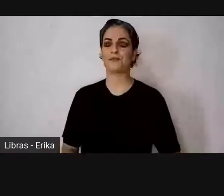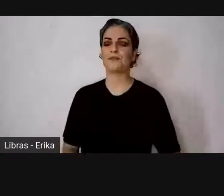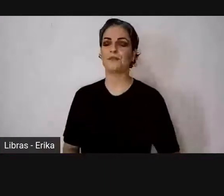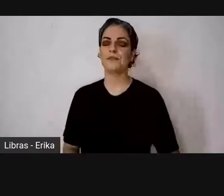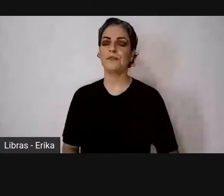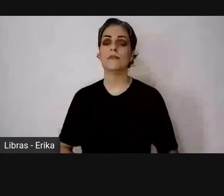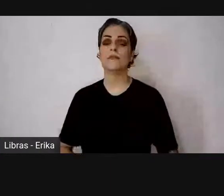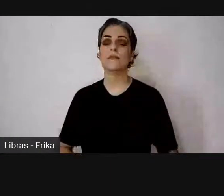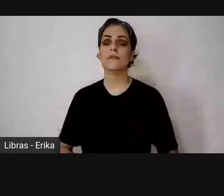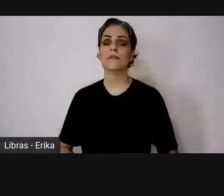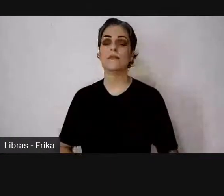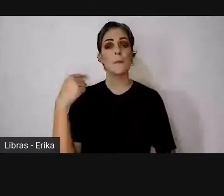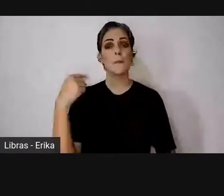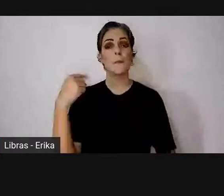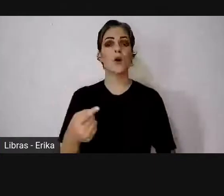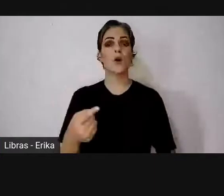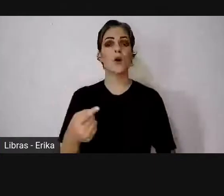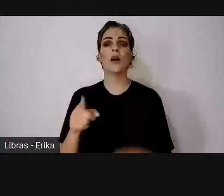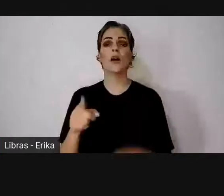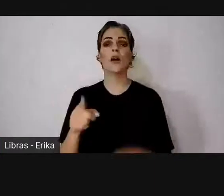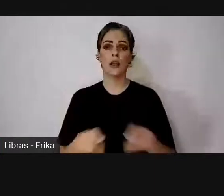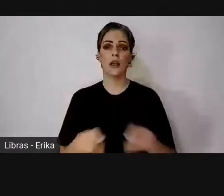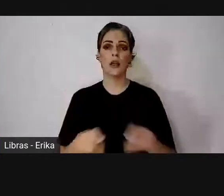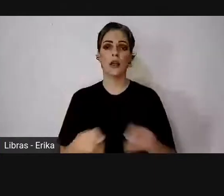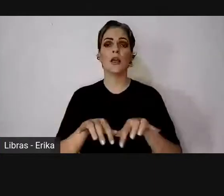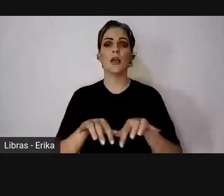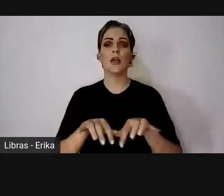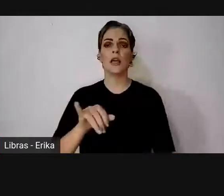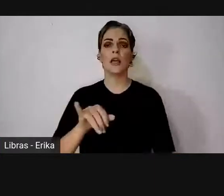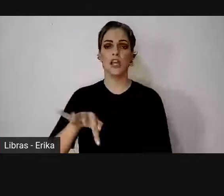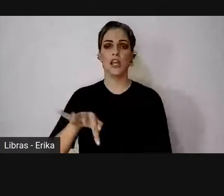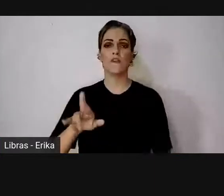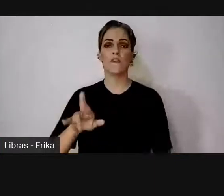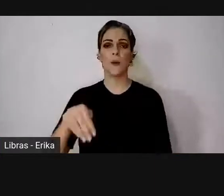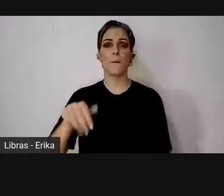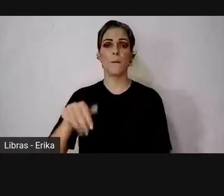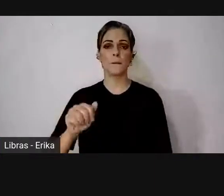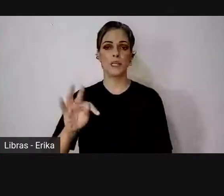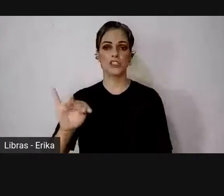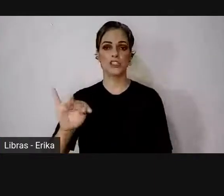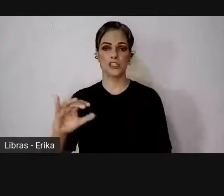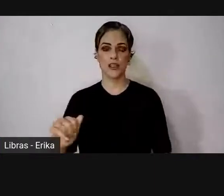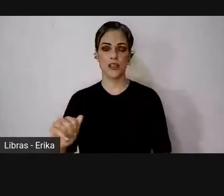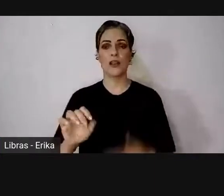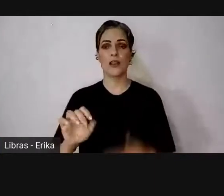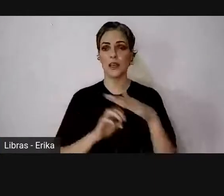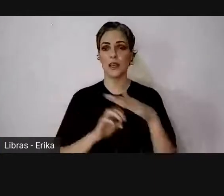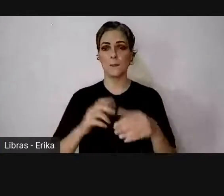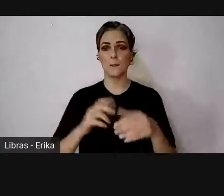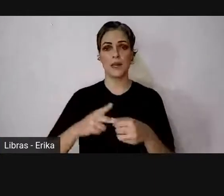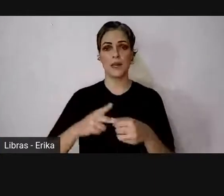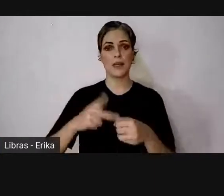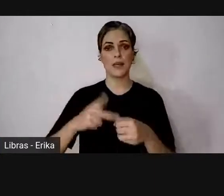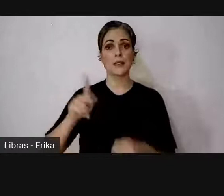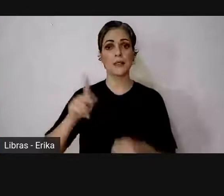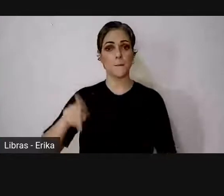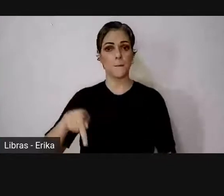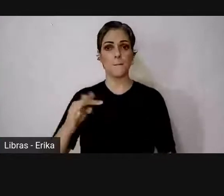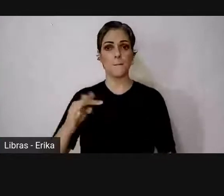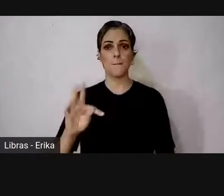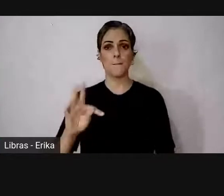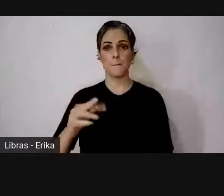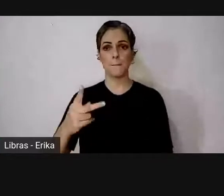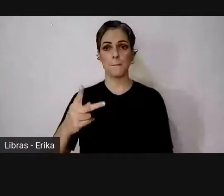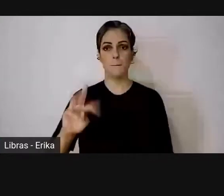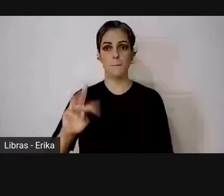área de informática na Petrobras, onde eu trabalhei, logo depois de trabalhar na Comissão Nacional de Energia Nuclear.